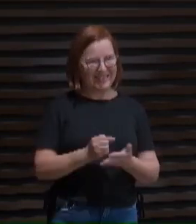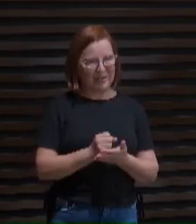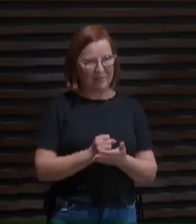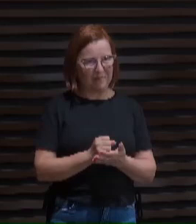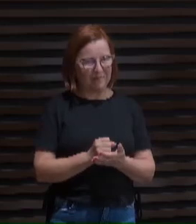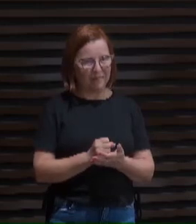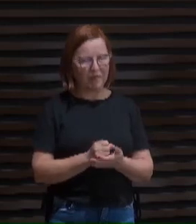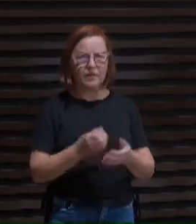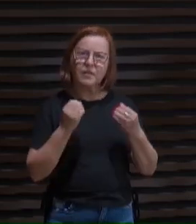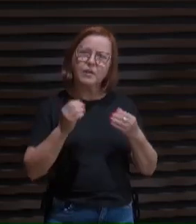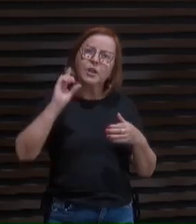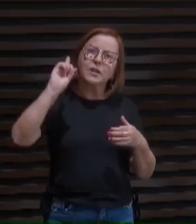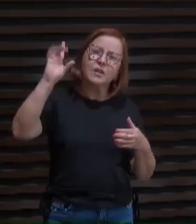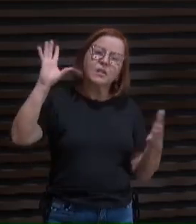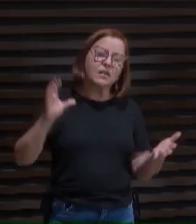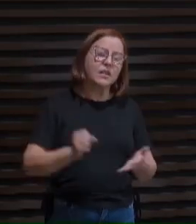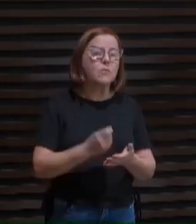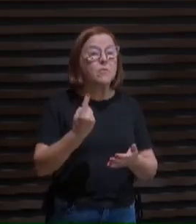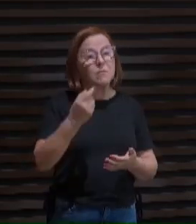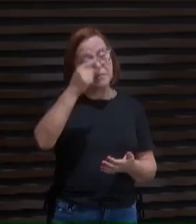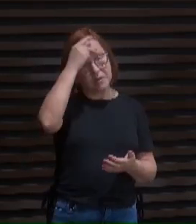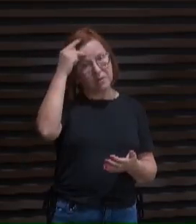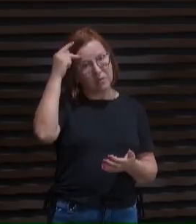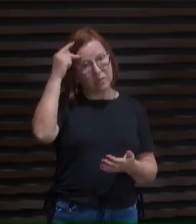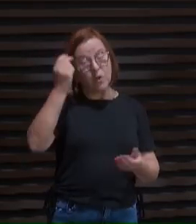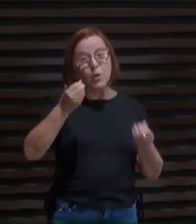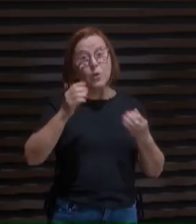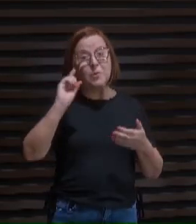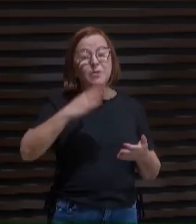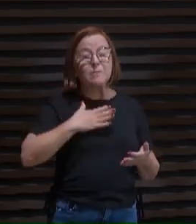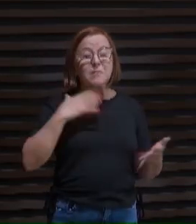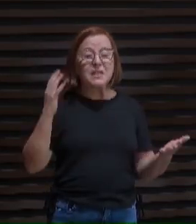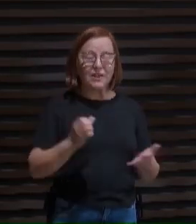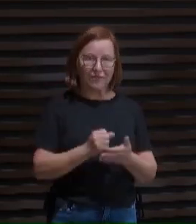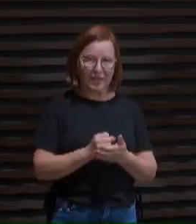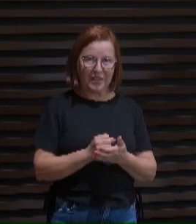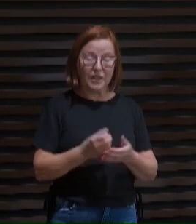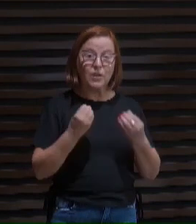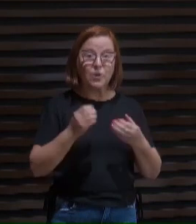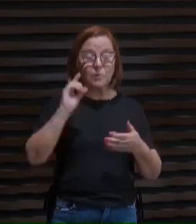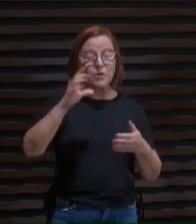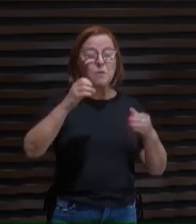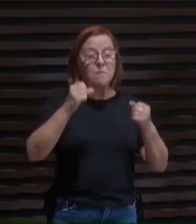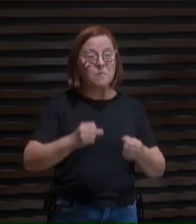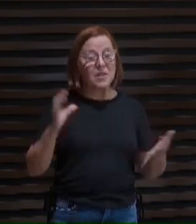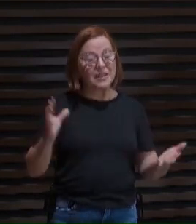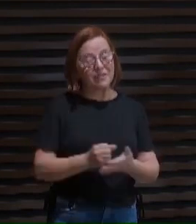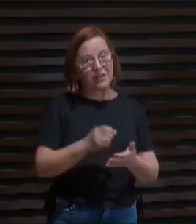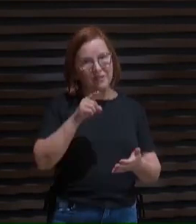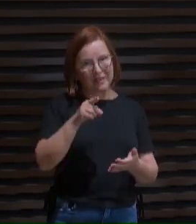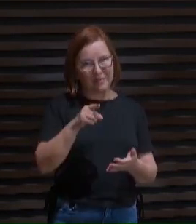E como é que Deus salva uma pessoa? Como é que Deus me salvou? Como é que Deus pode salvar você? Ele enviou